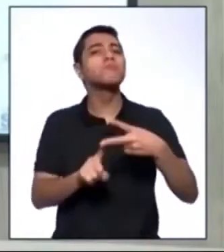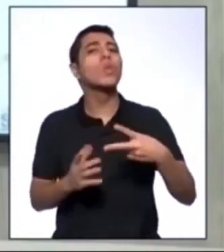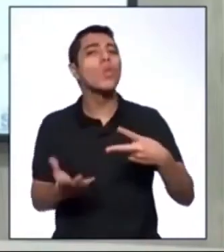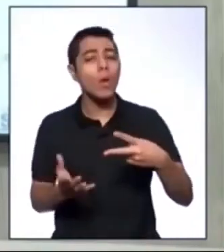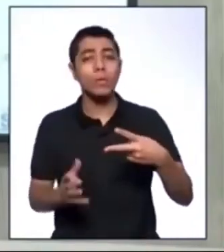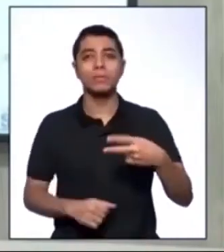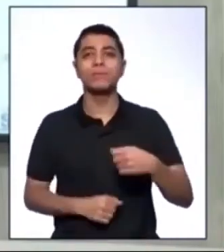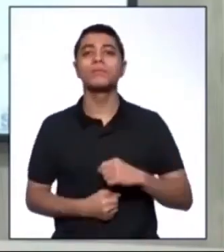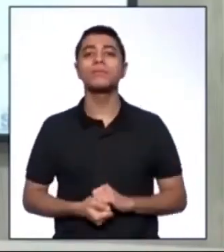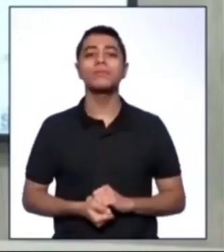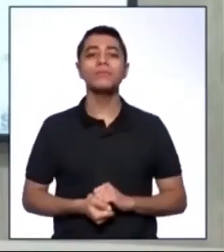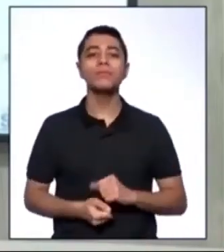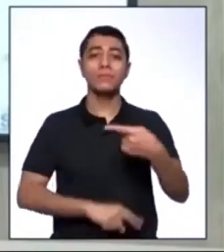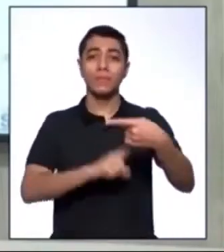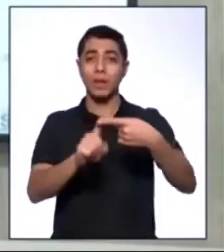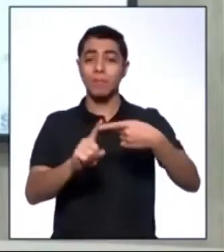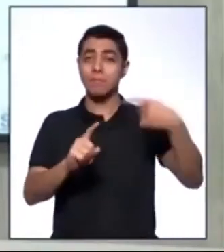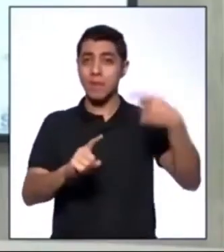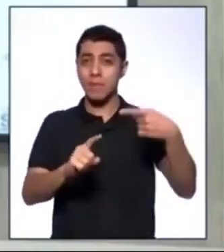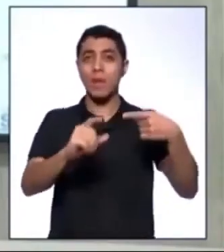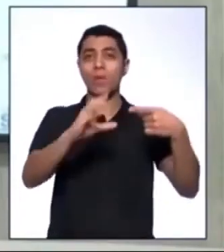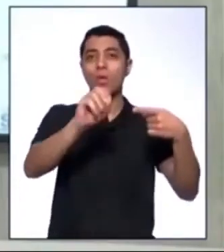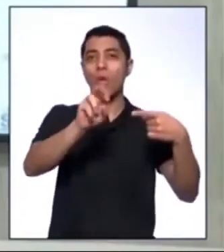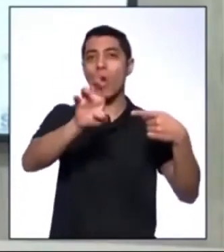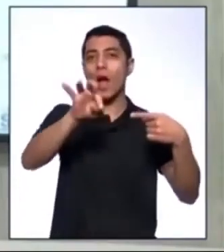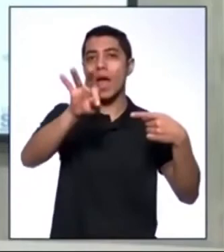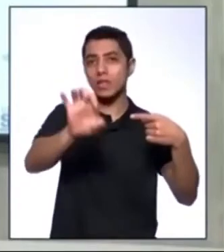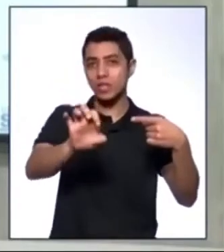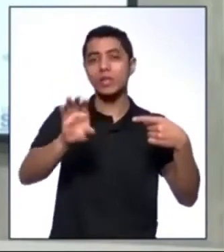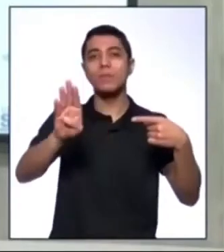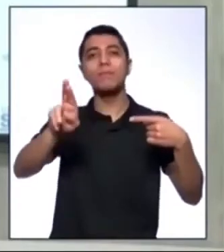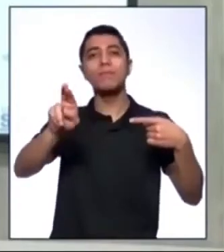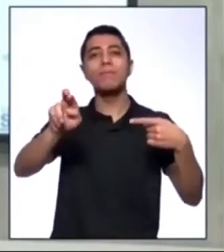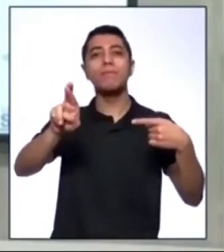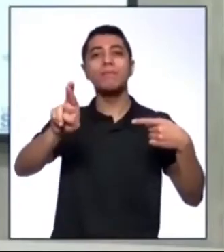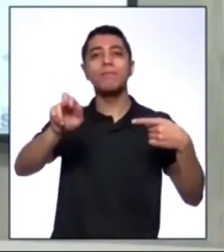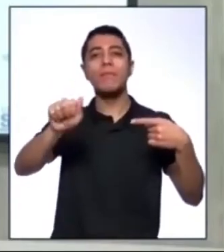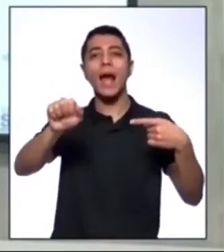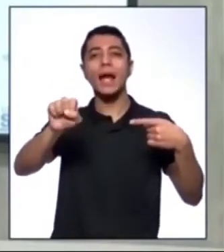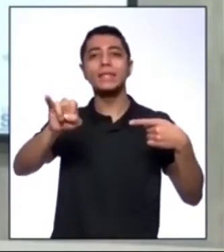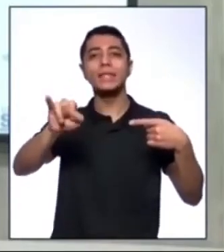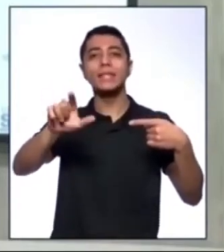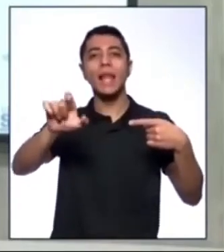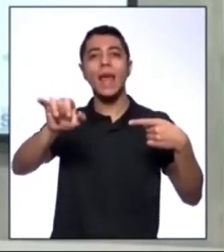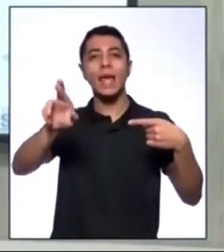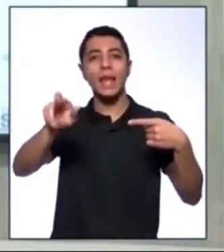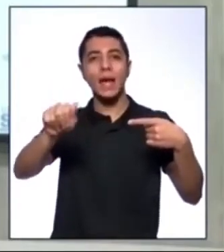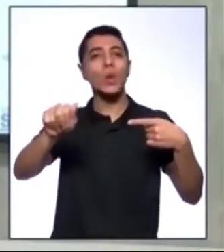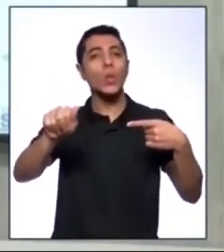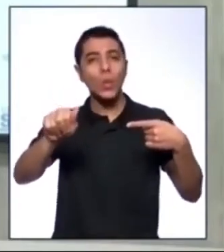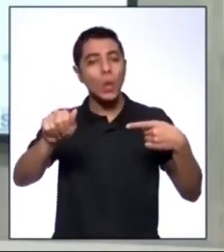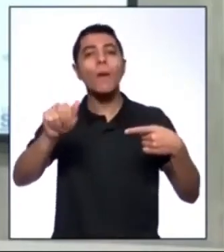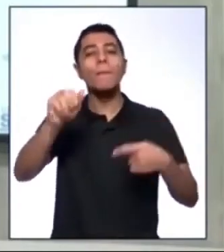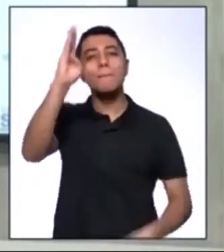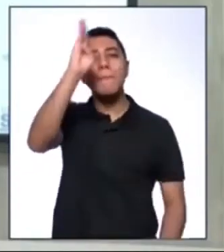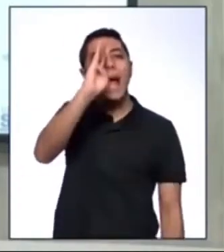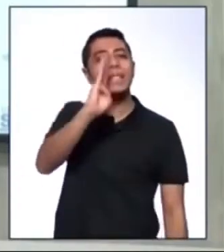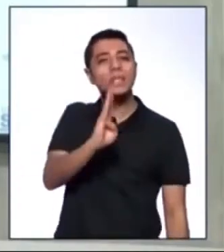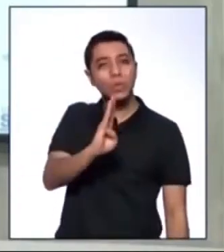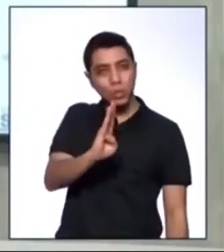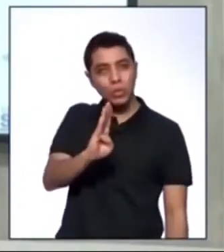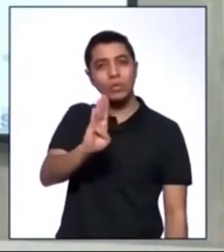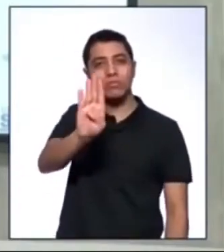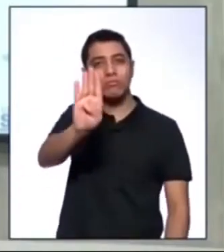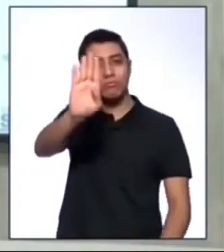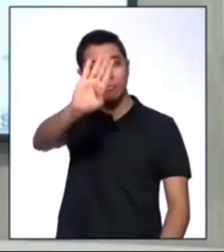brasileira. A corrente brasileira é aquela corrente marítima que tangencia o litoral meridional. Deixa eu voltar